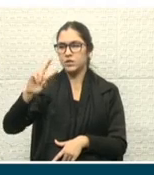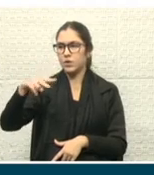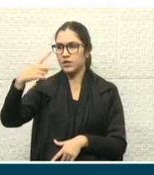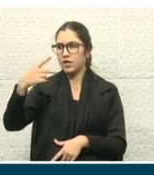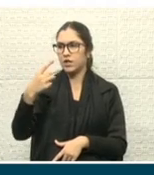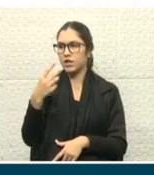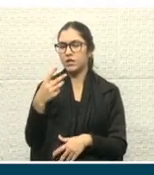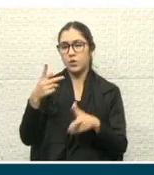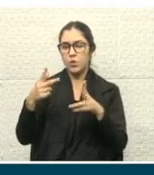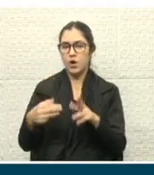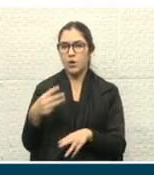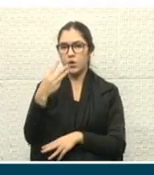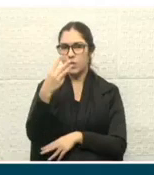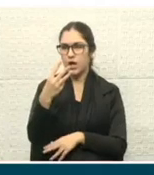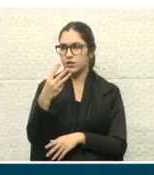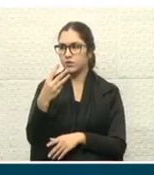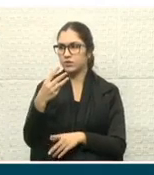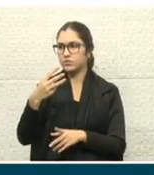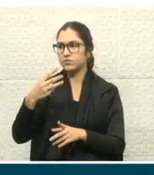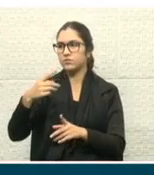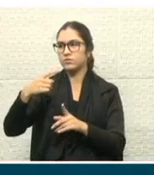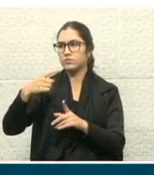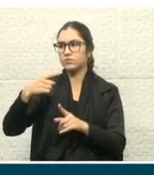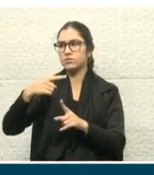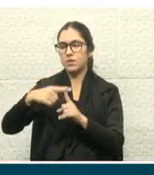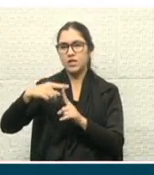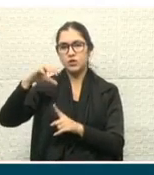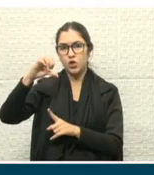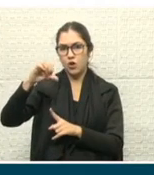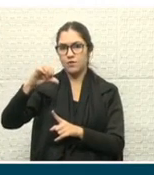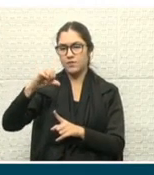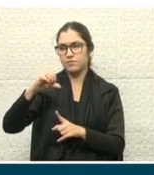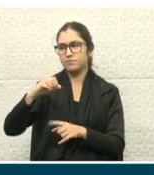igual a 4, 3 ao quadrado igual a 9.